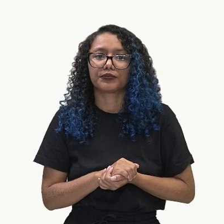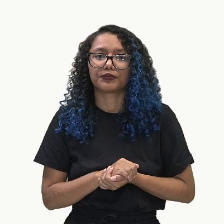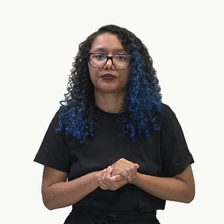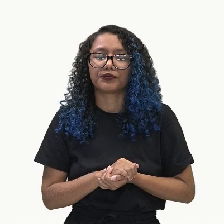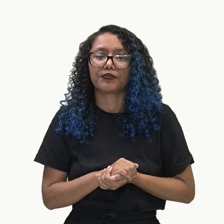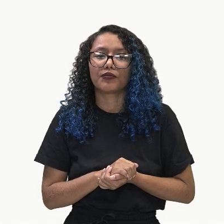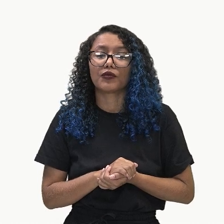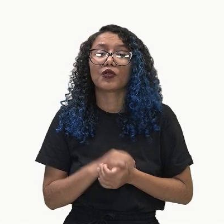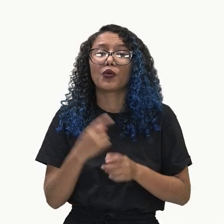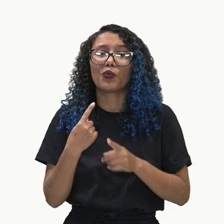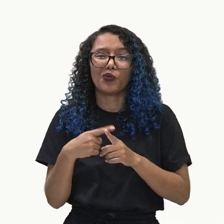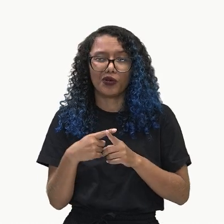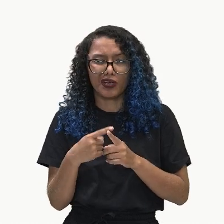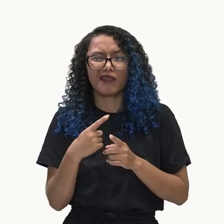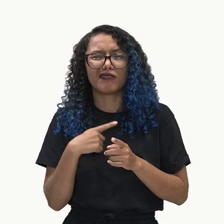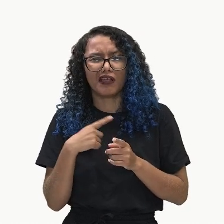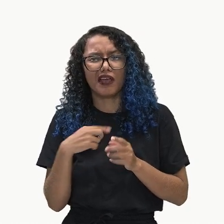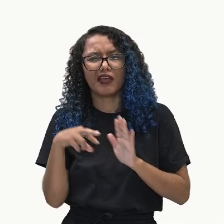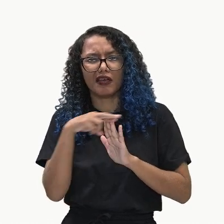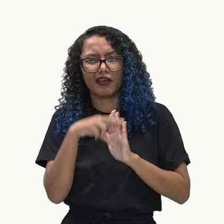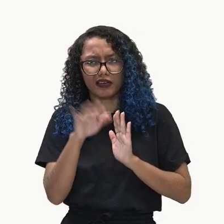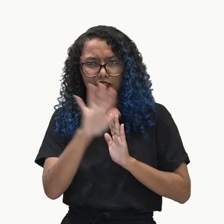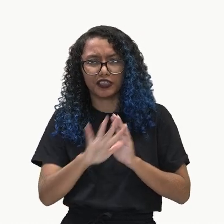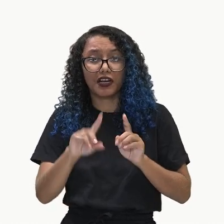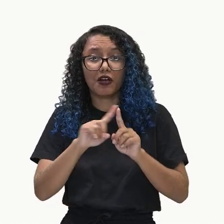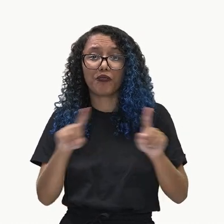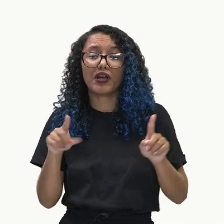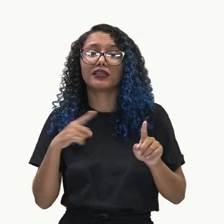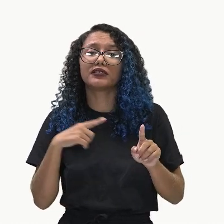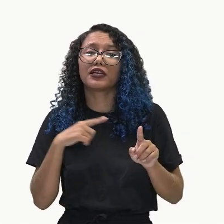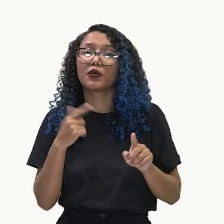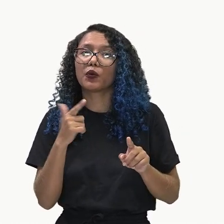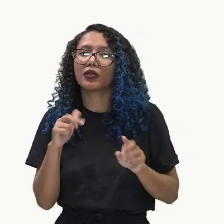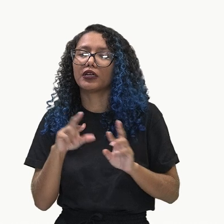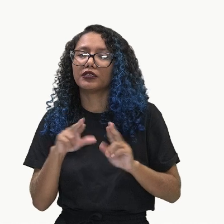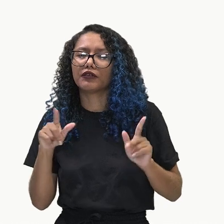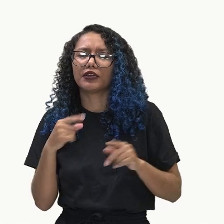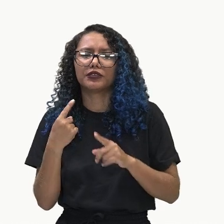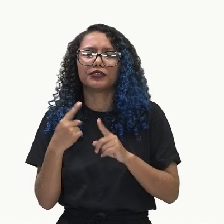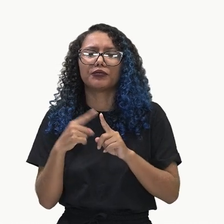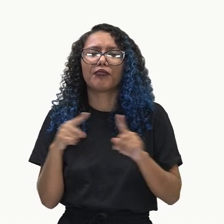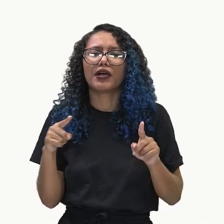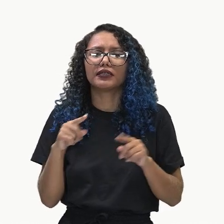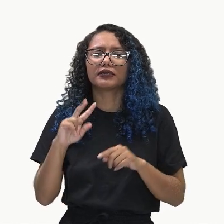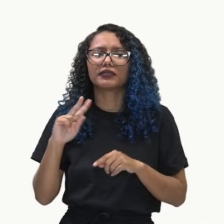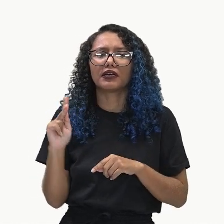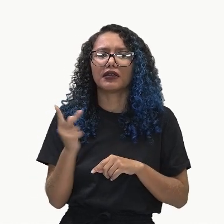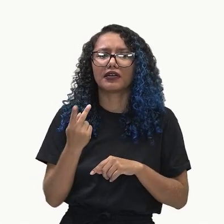sempre há uma exceção. Por que, professora, que aqui está